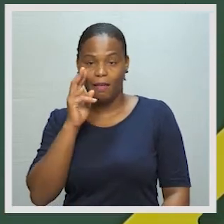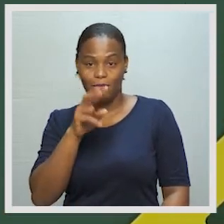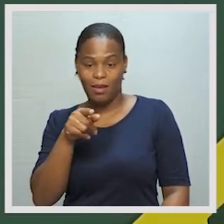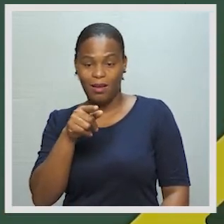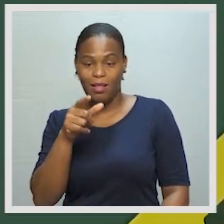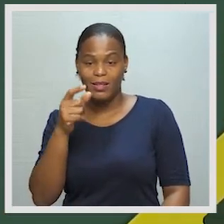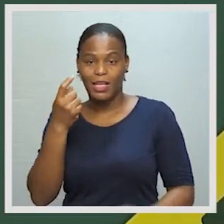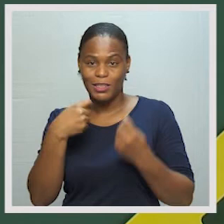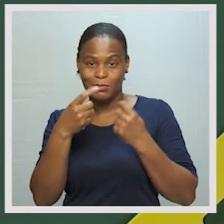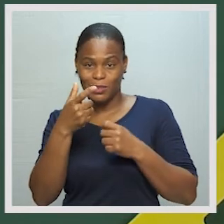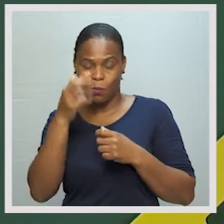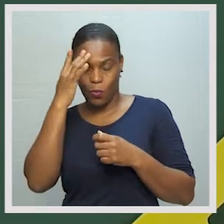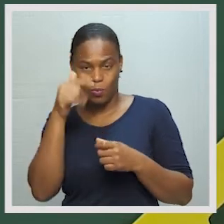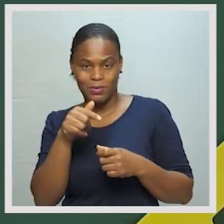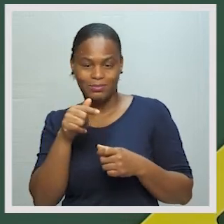esta expressão